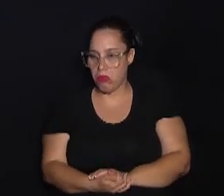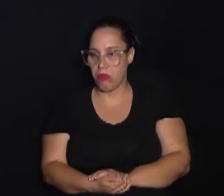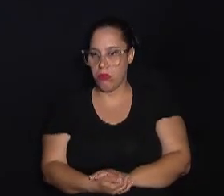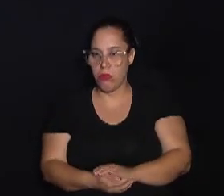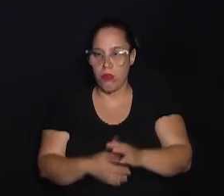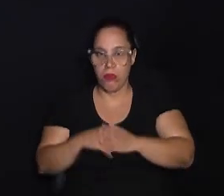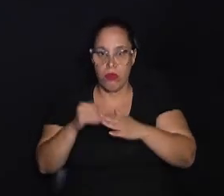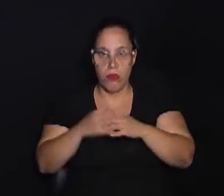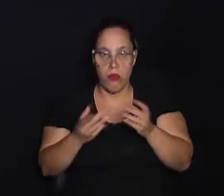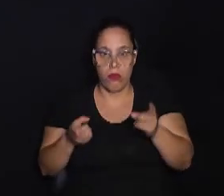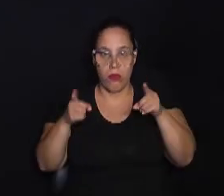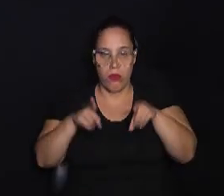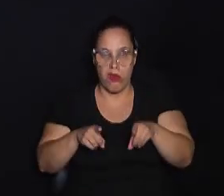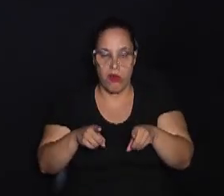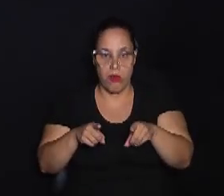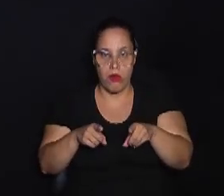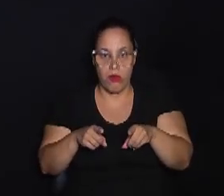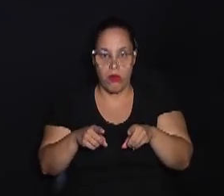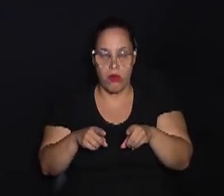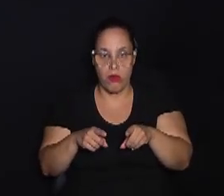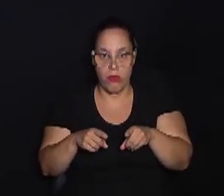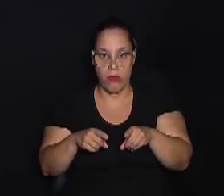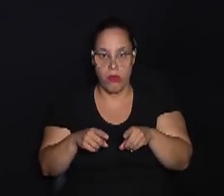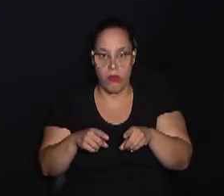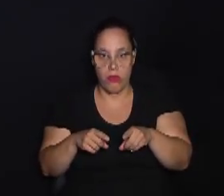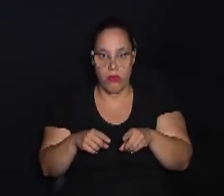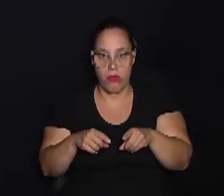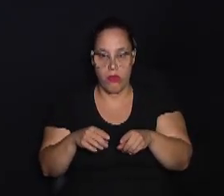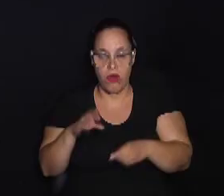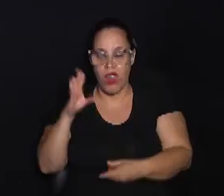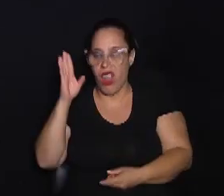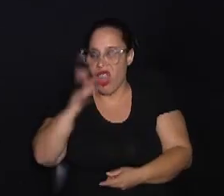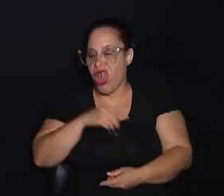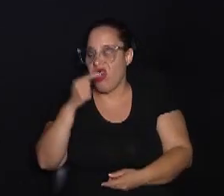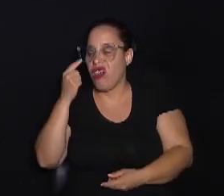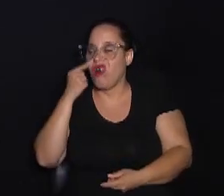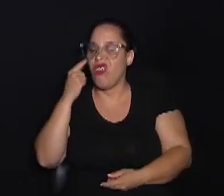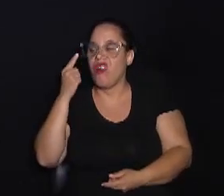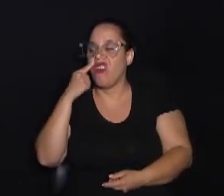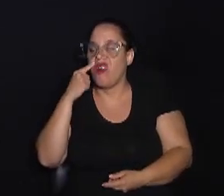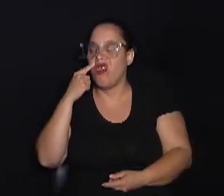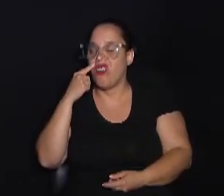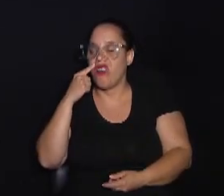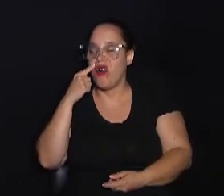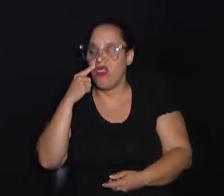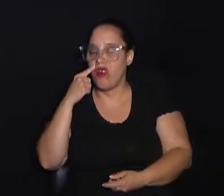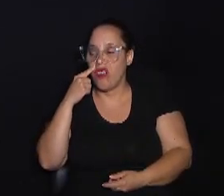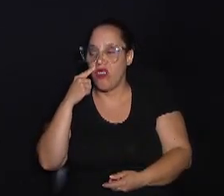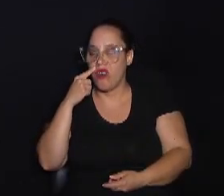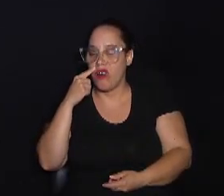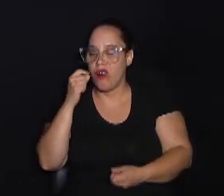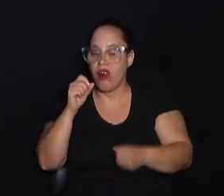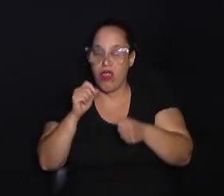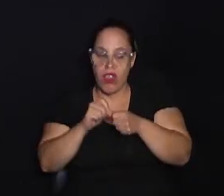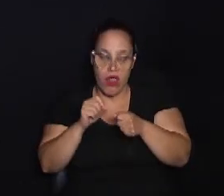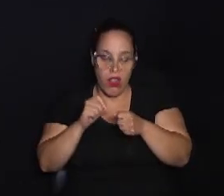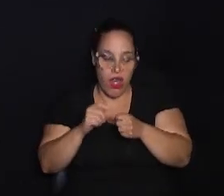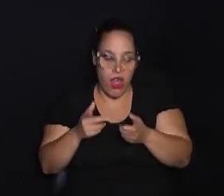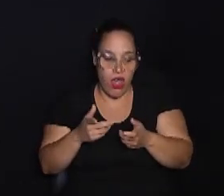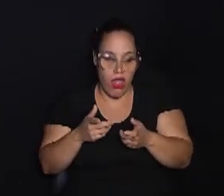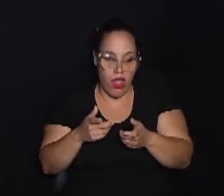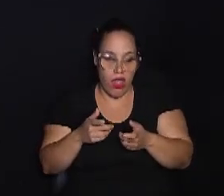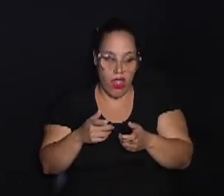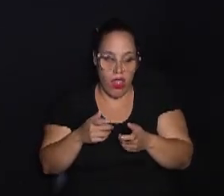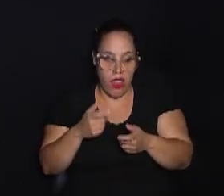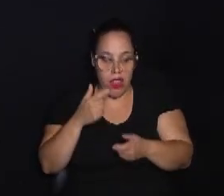tratamento digno mesmo, né? O fato de ser animal não é... Você não pode olhar para um cão que está abandonado. E elas fazem isso. E elas têm